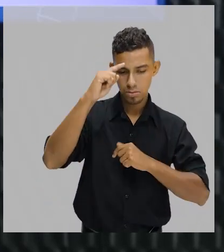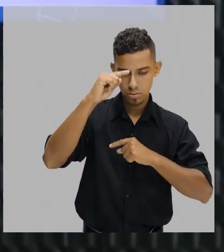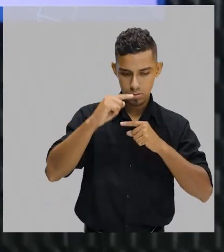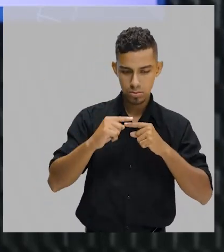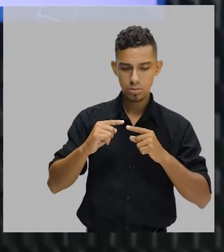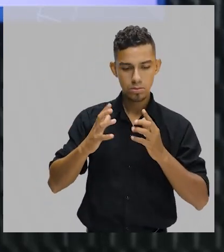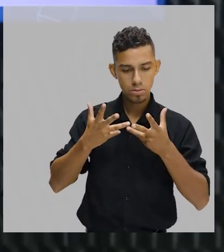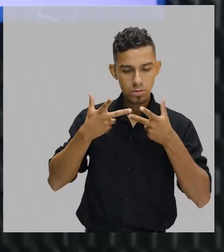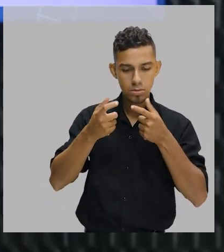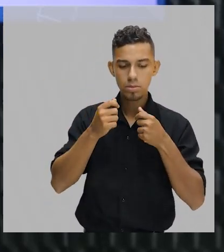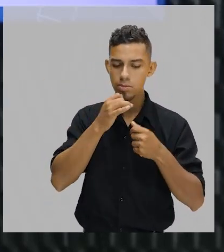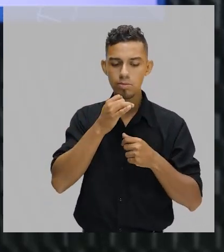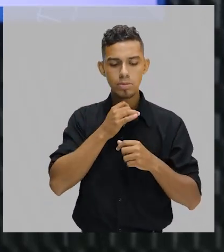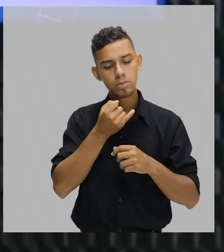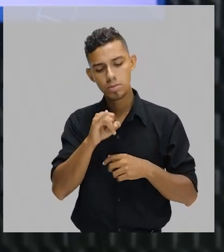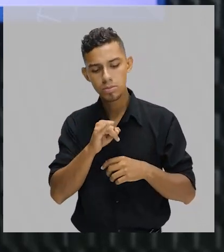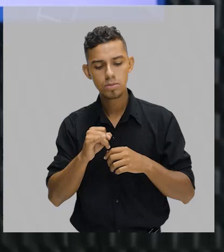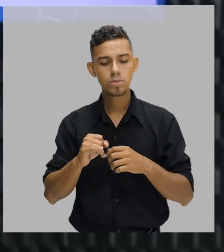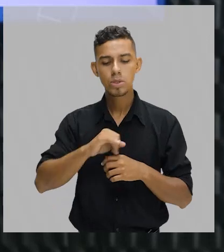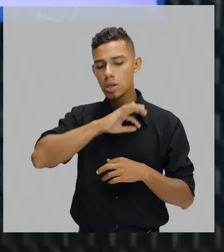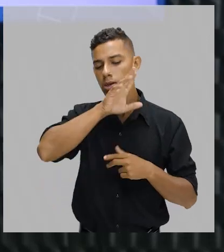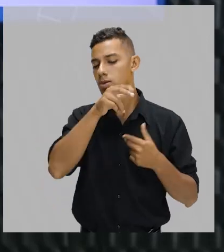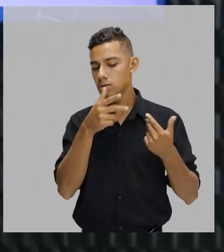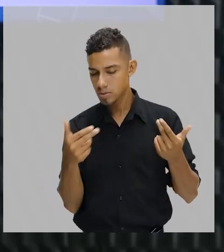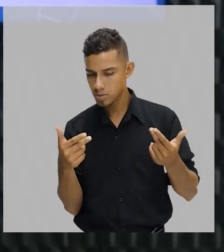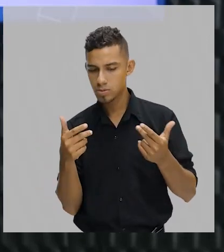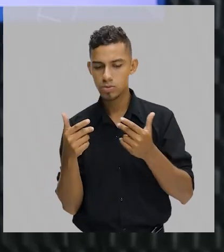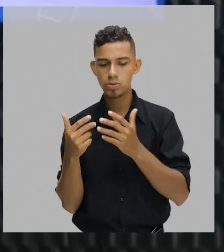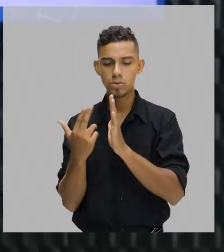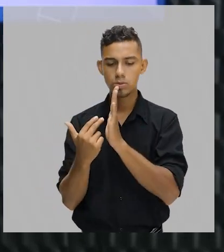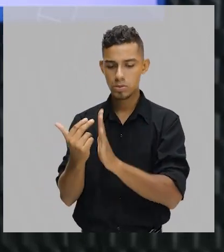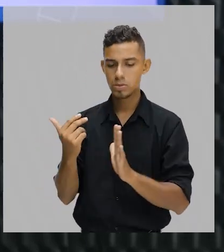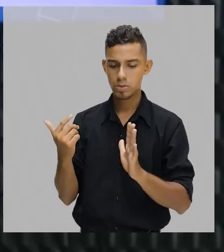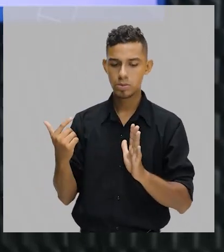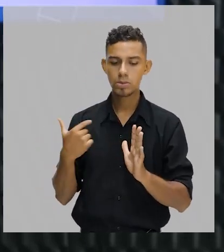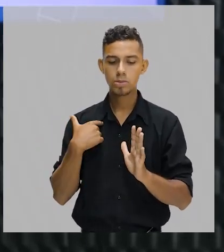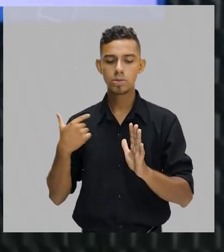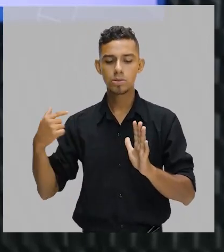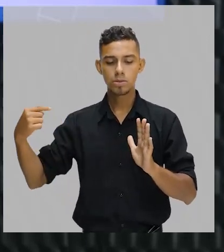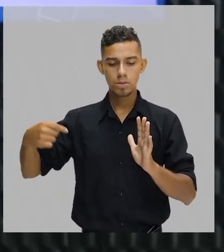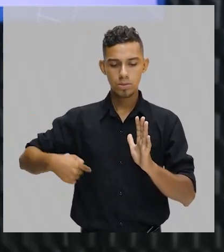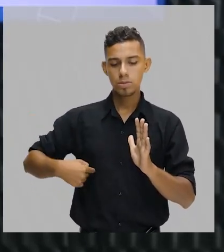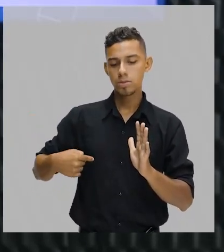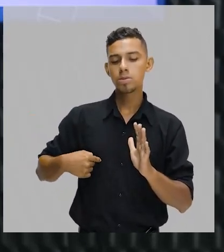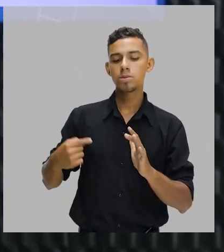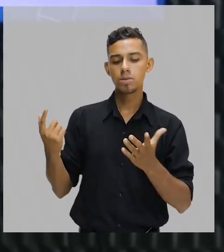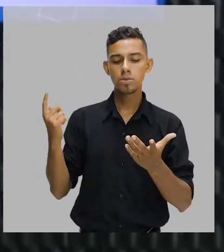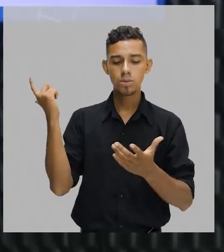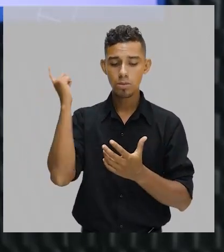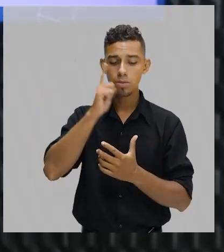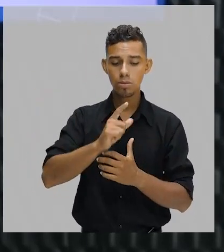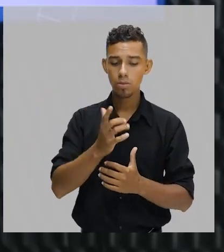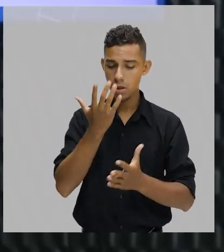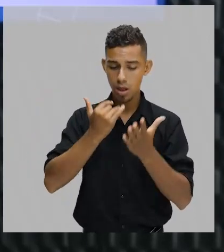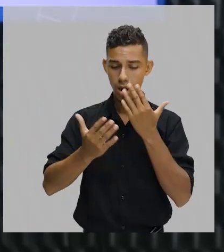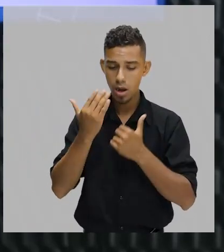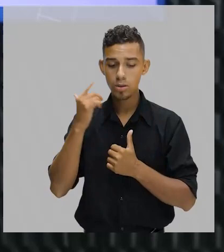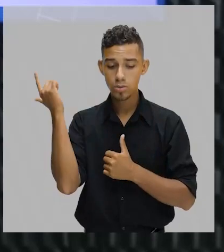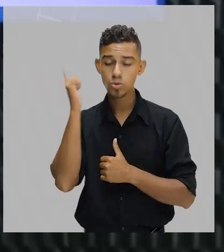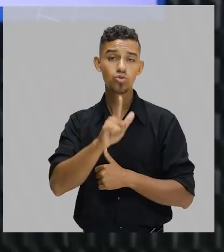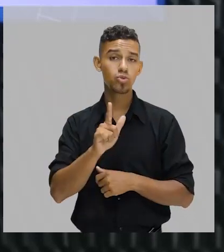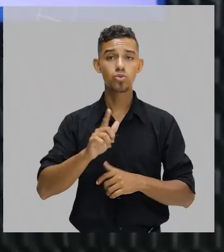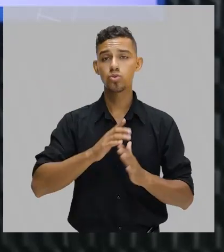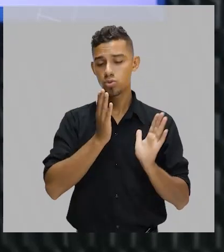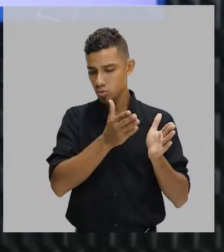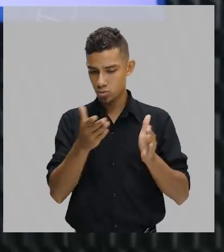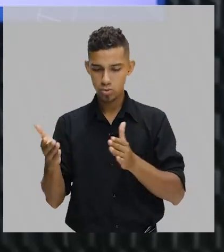Se os animais caçados fossem pintados, desenhados com flechas marcando os animais, significava dizer que a caçada ia ser proveitosa. Então há todo um